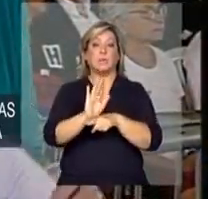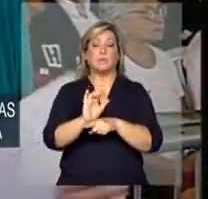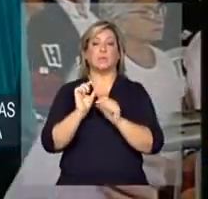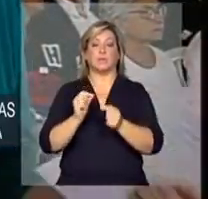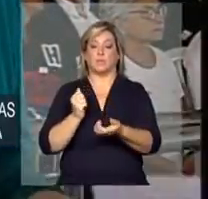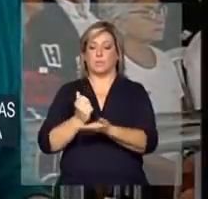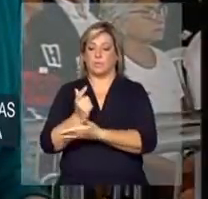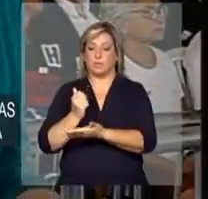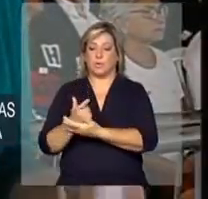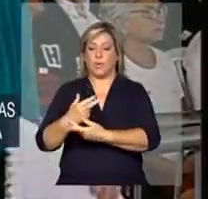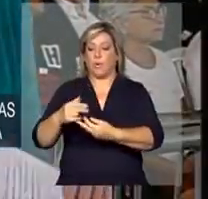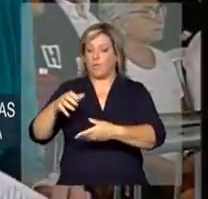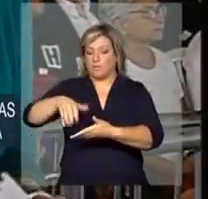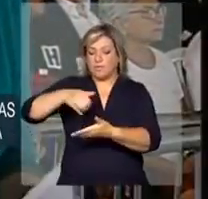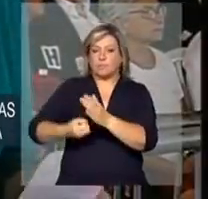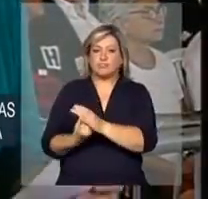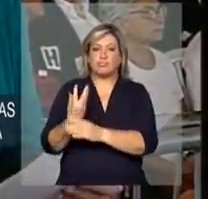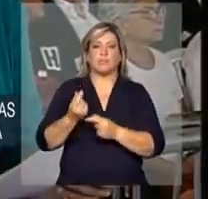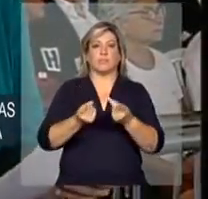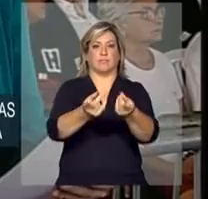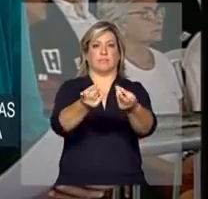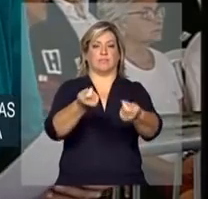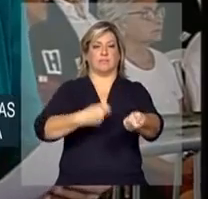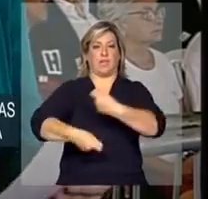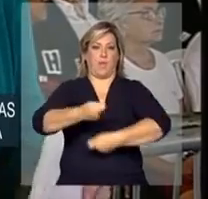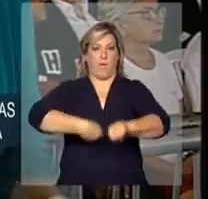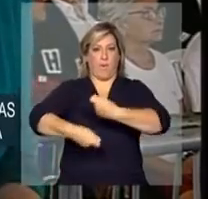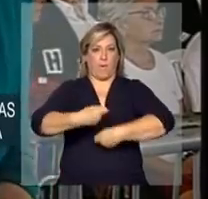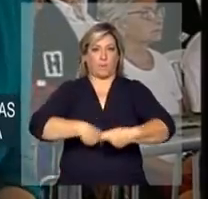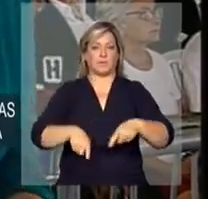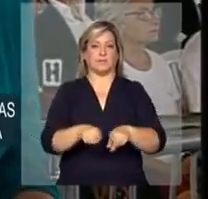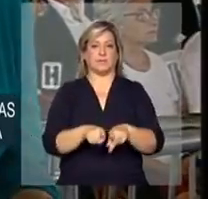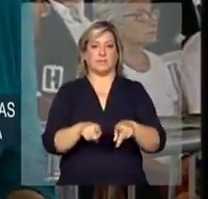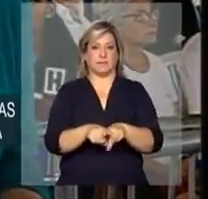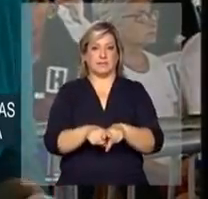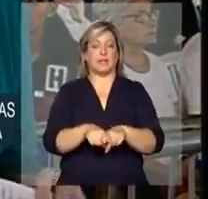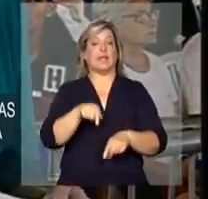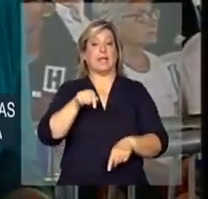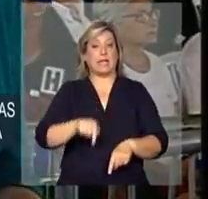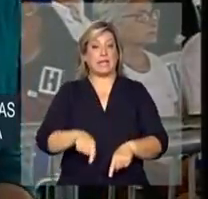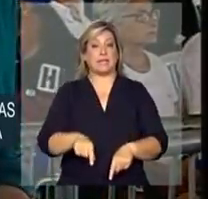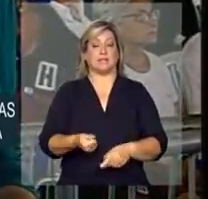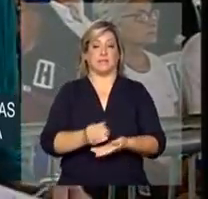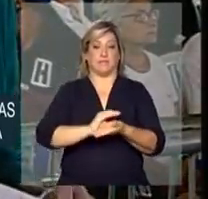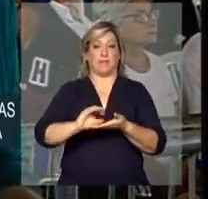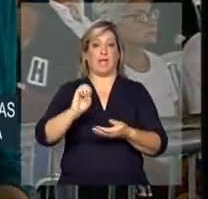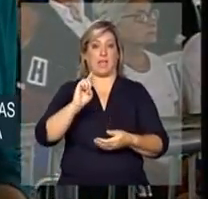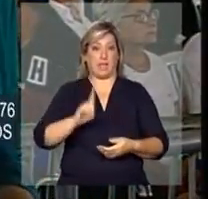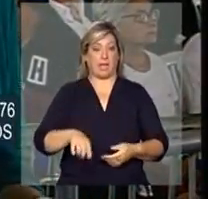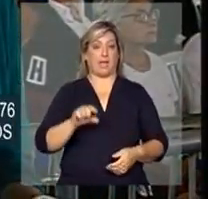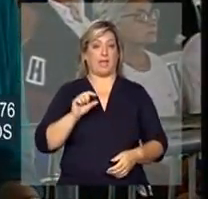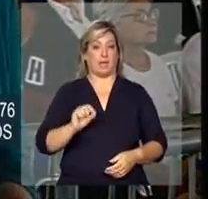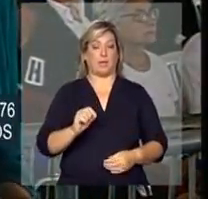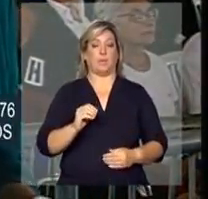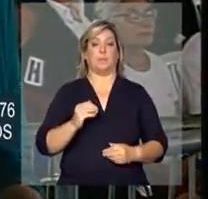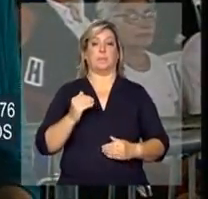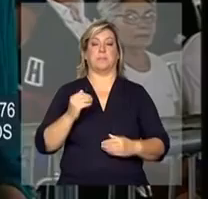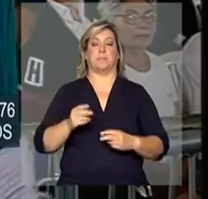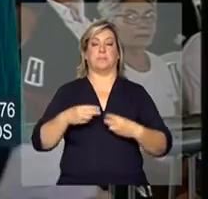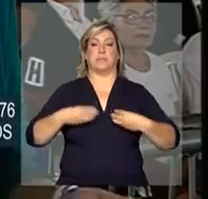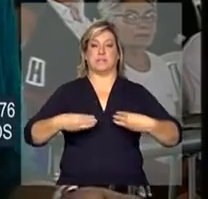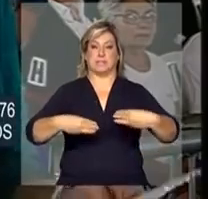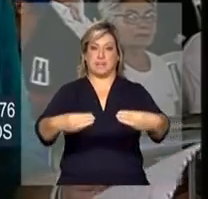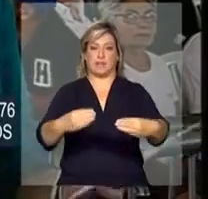produção dos produtos dos agricultores familiares. O investimento é do Ministério do Desenvolvimento Agrário e é de